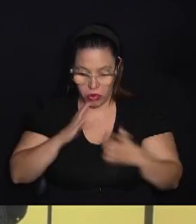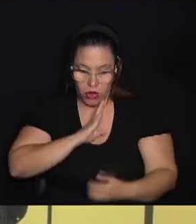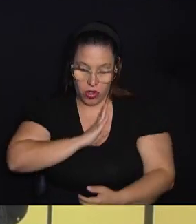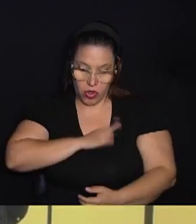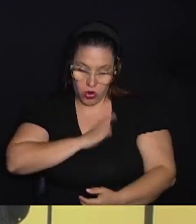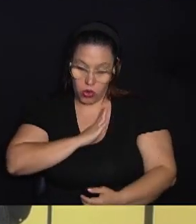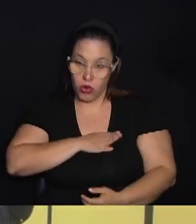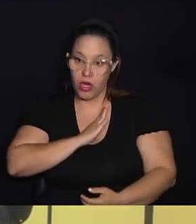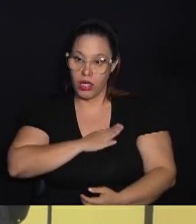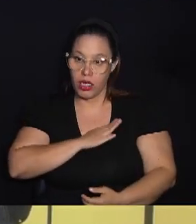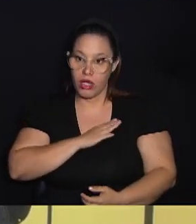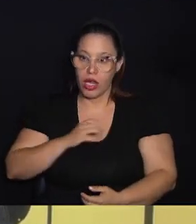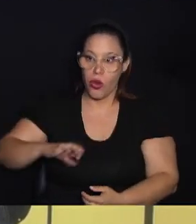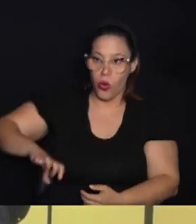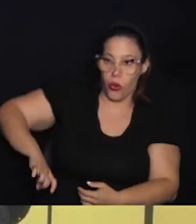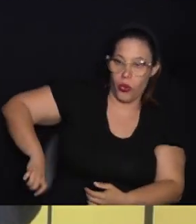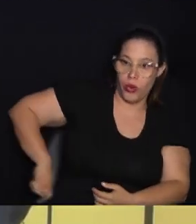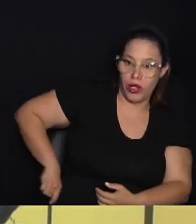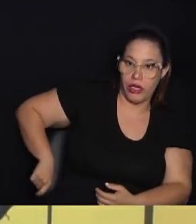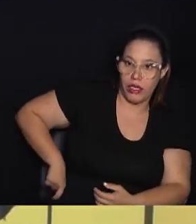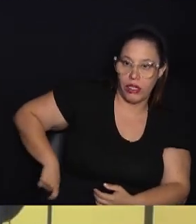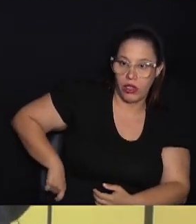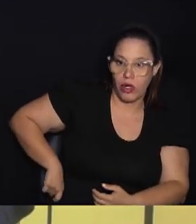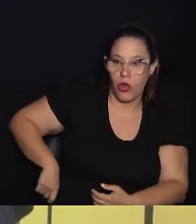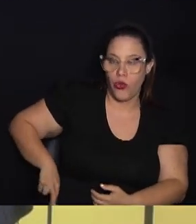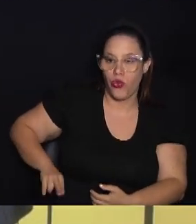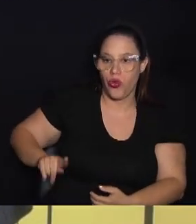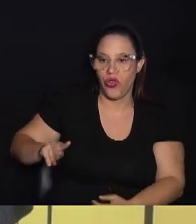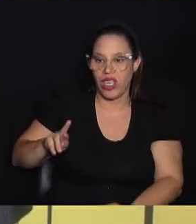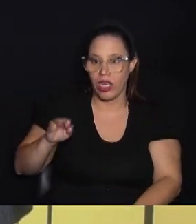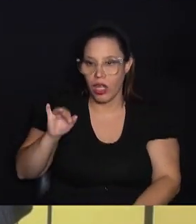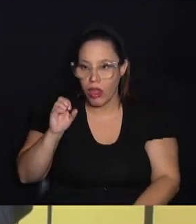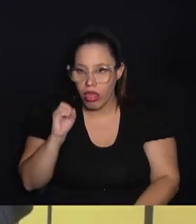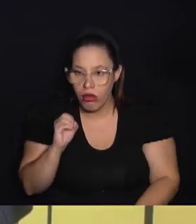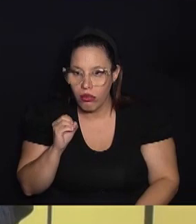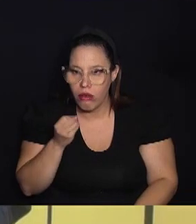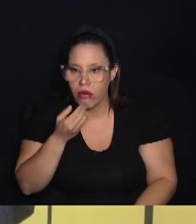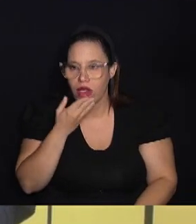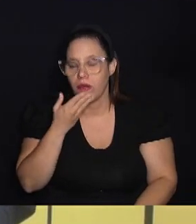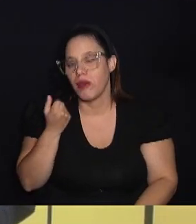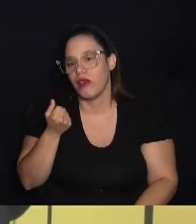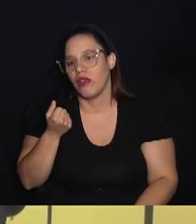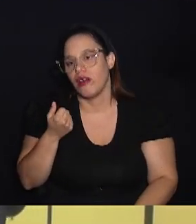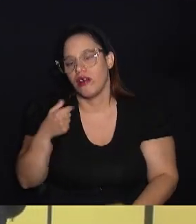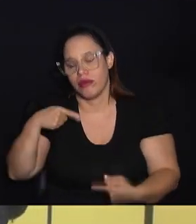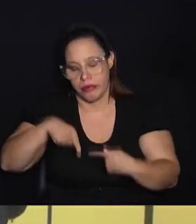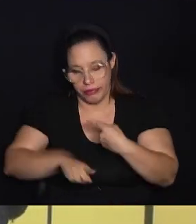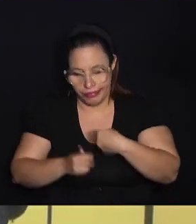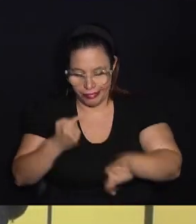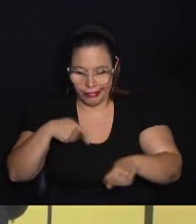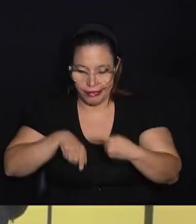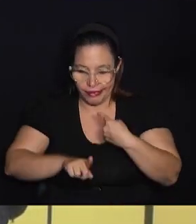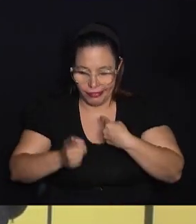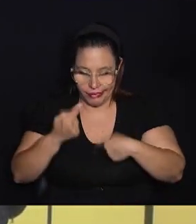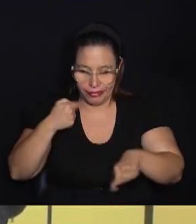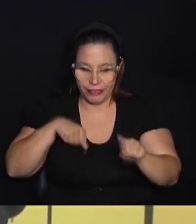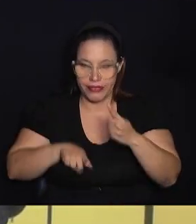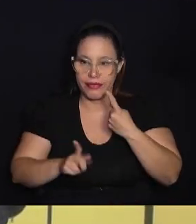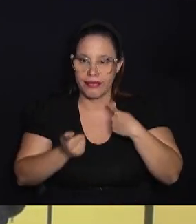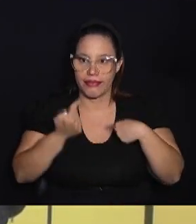o rim o fígado vai ser melhor nutrido e e eu acho que eh